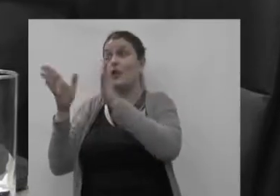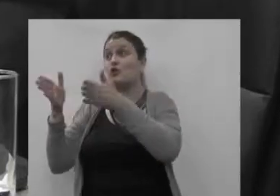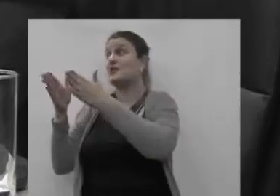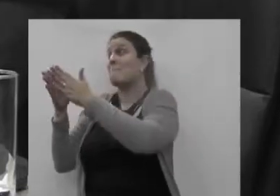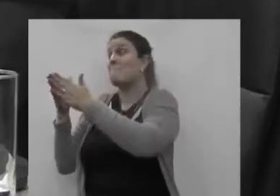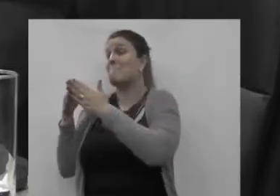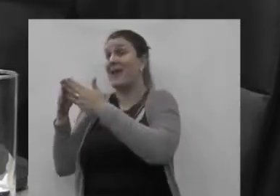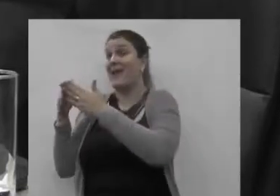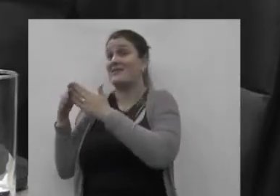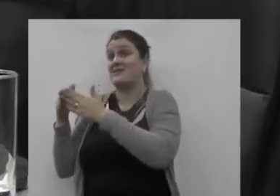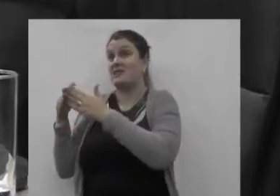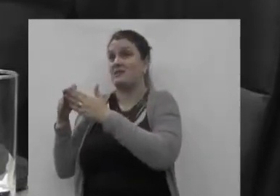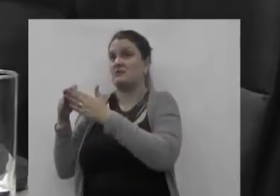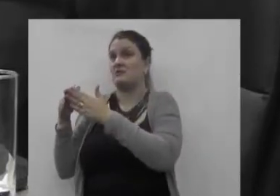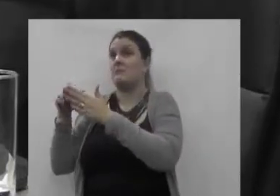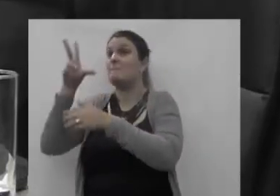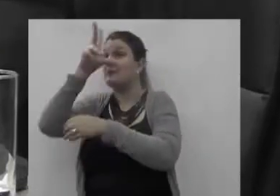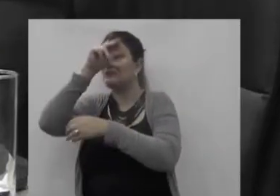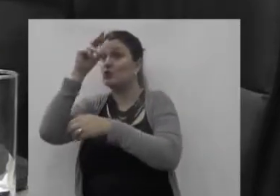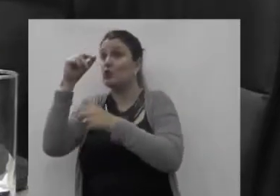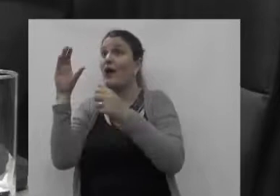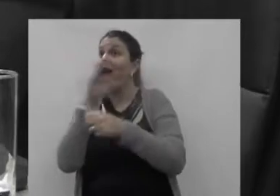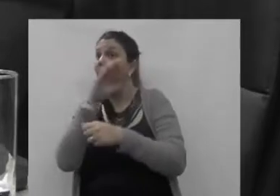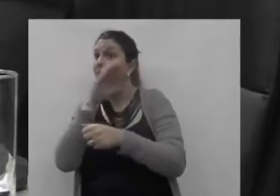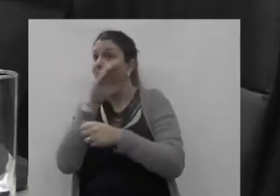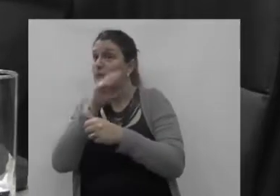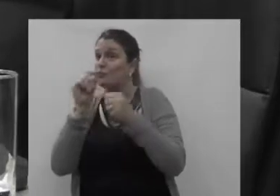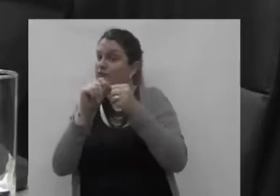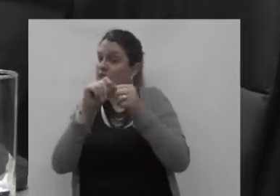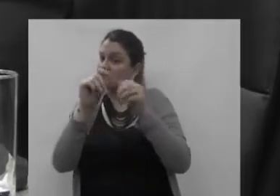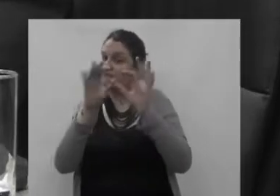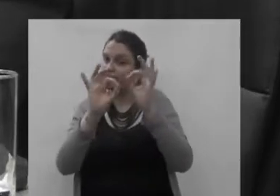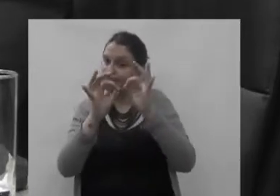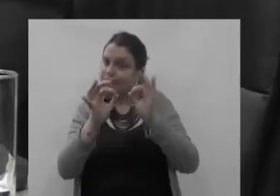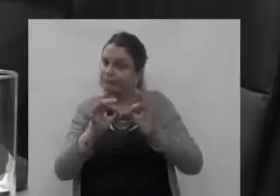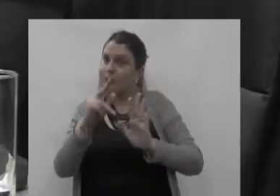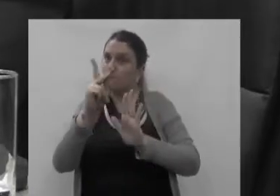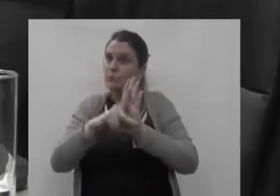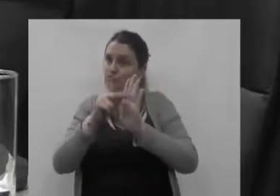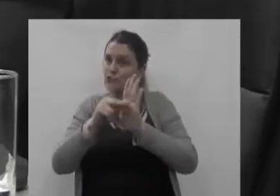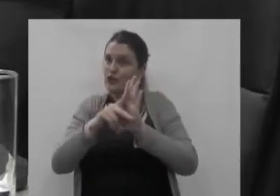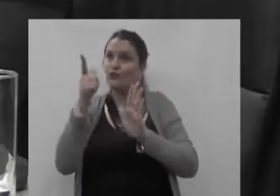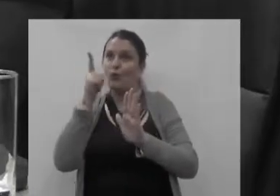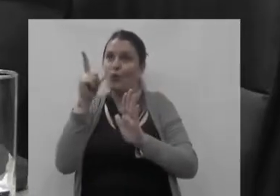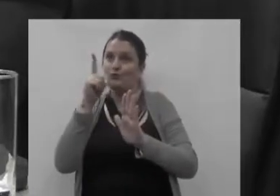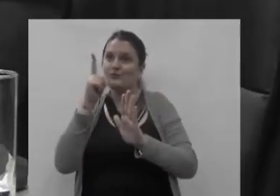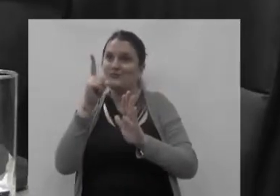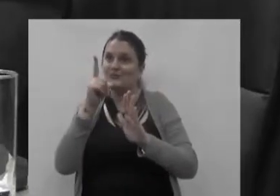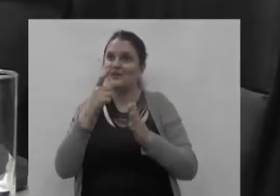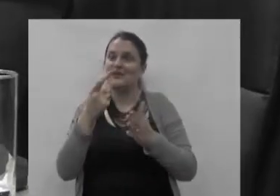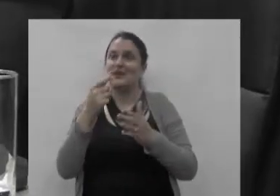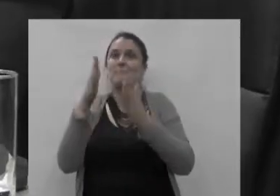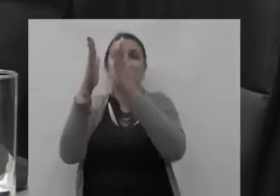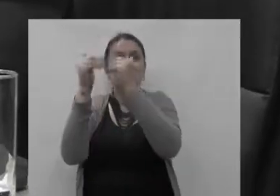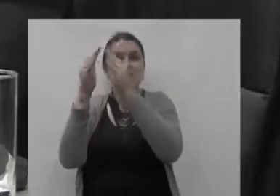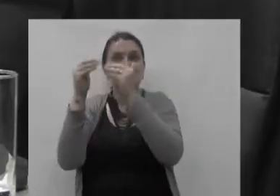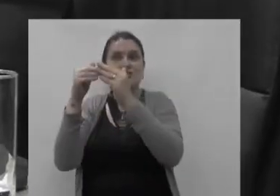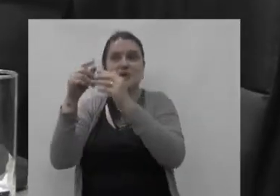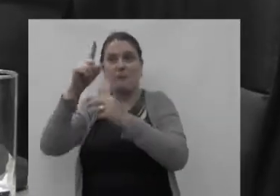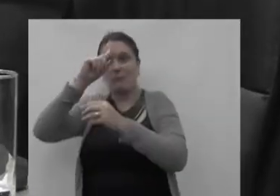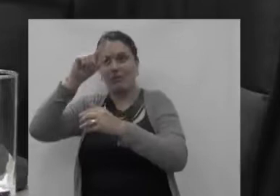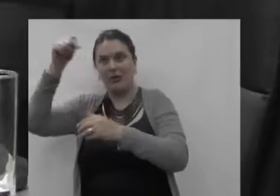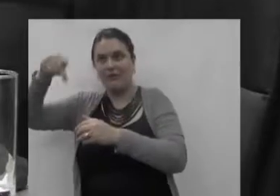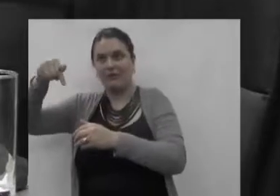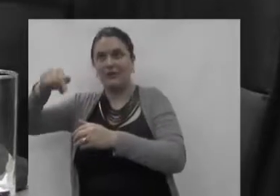hoje, nesse requerimento, para que ele possa, o município agora sim, estar habilitado após esse